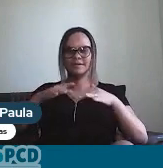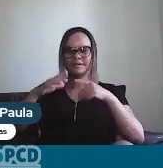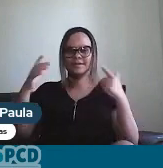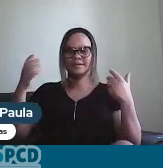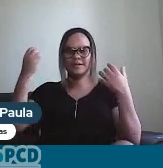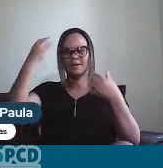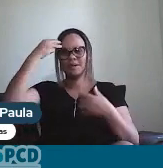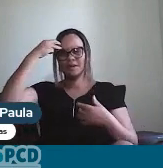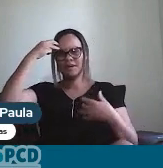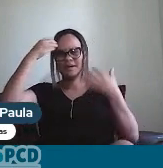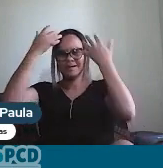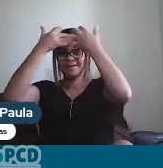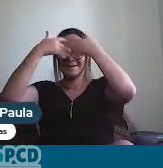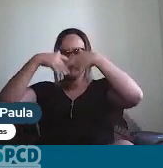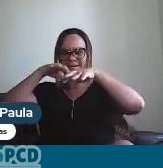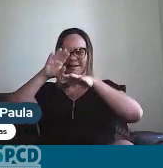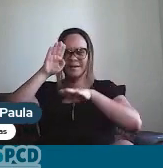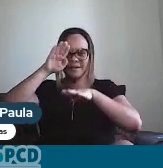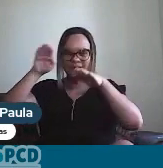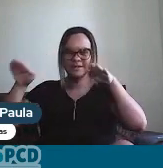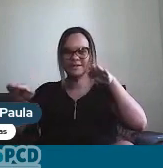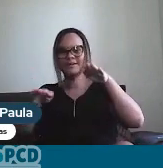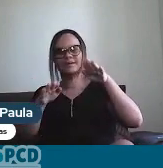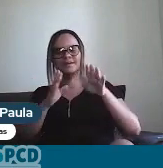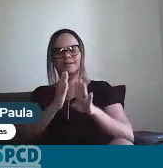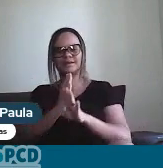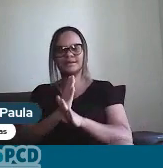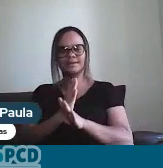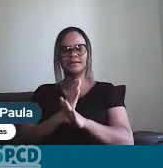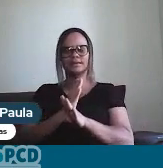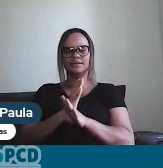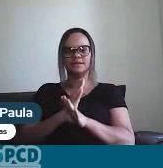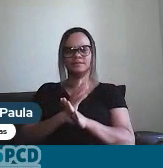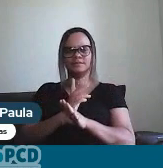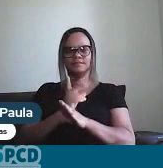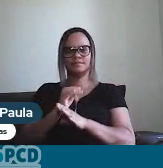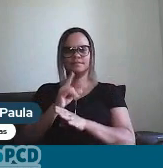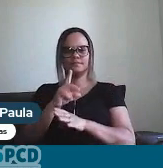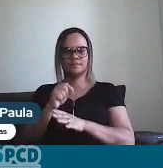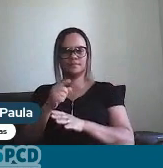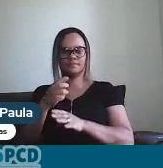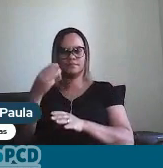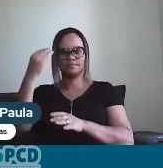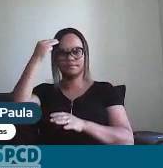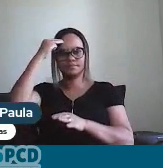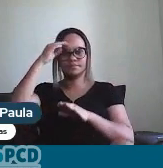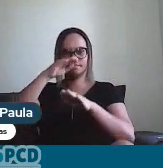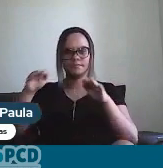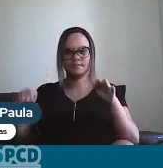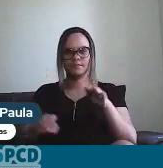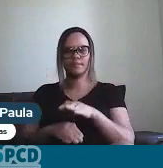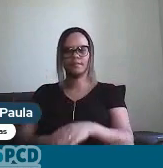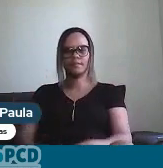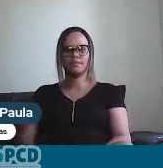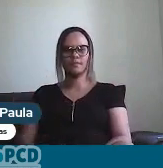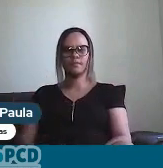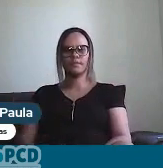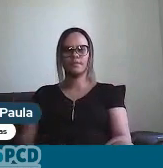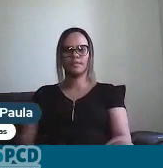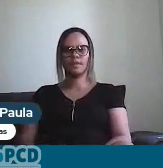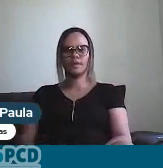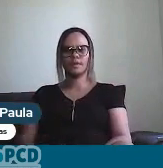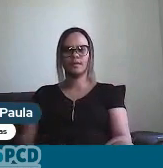inferior à média, né? Aqueles diagnósticos que a gente trata na CID-10 como retardo mental, né? E esse nome que está lá, pode ser leve,